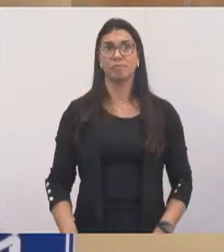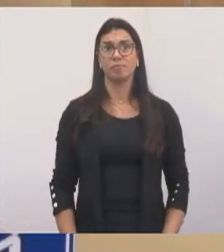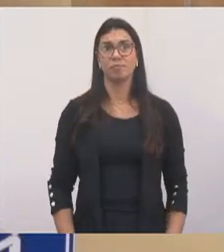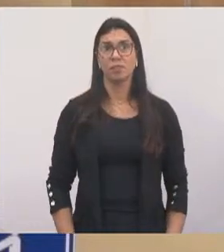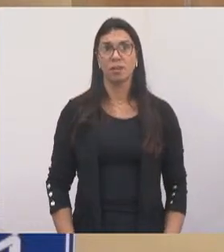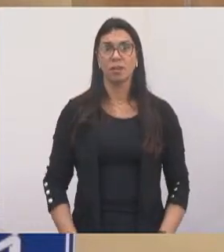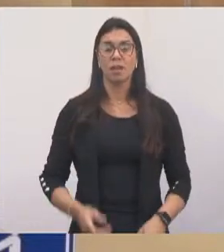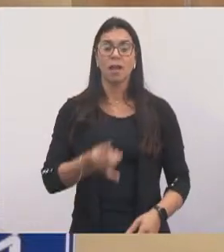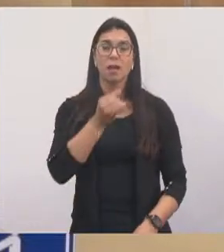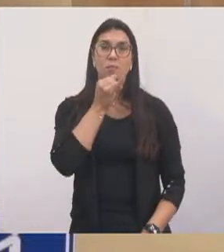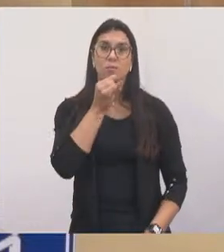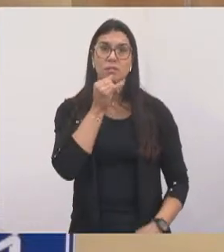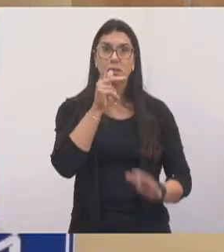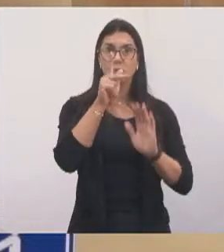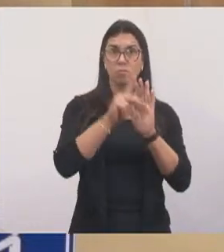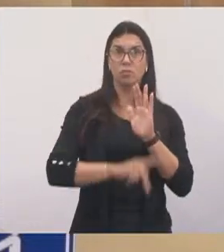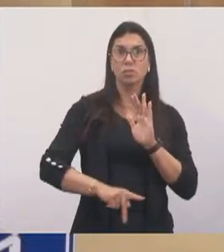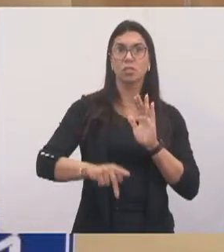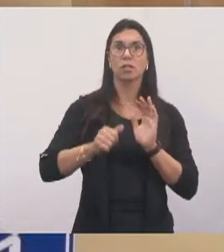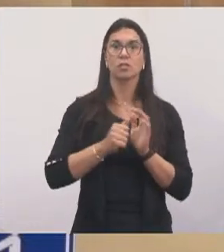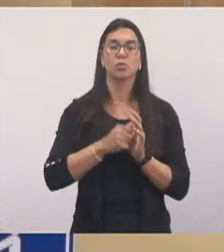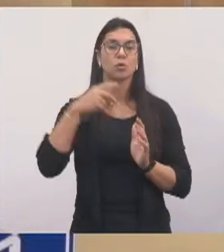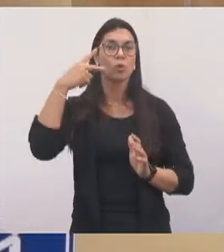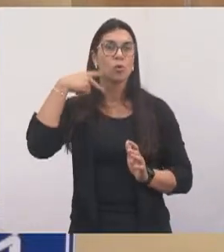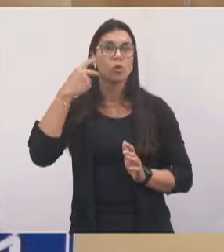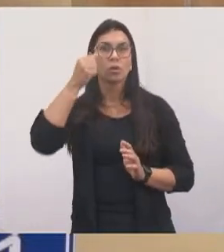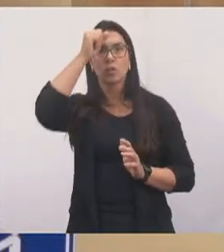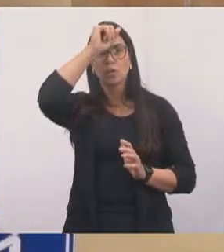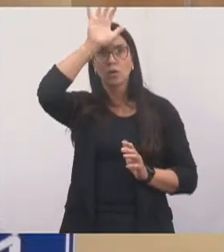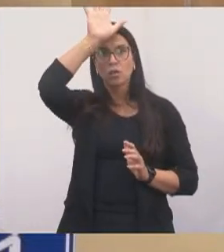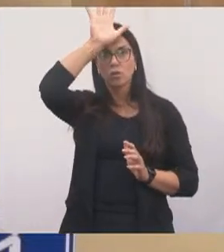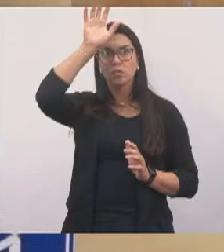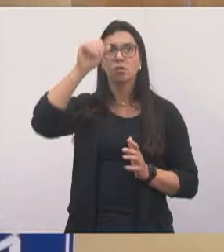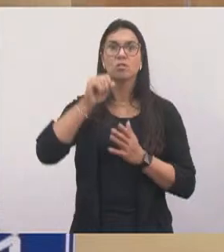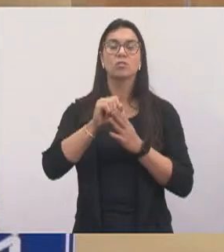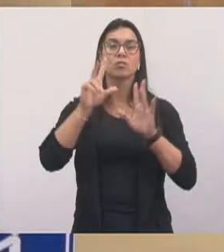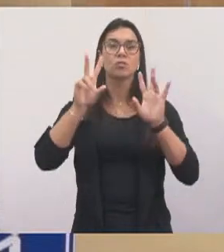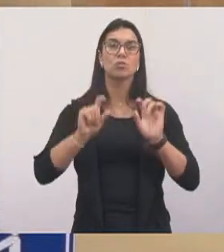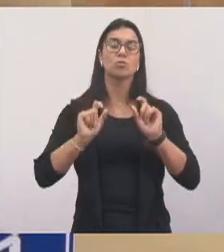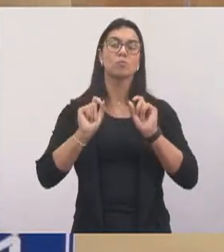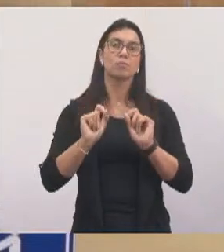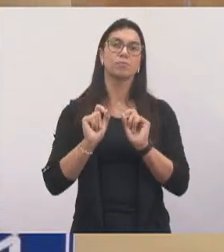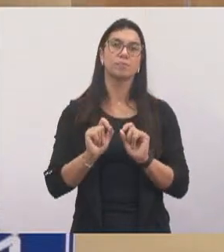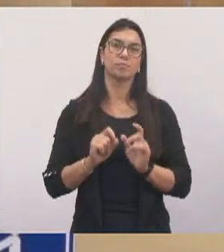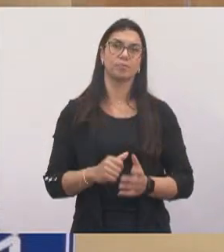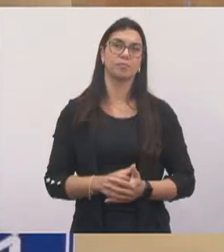como exemplo o projeto do vereador Rodrigo Salomão, que falava sobre